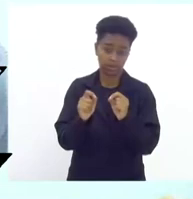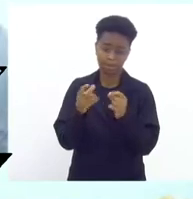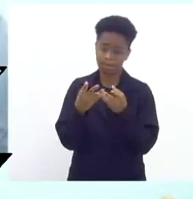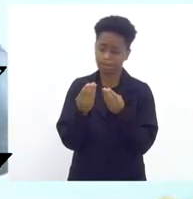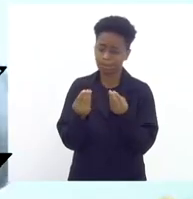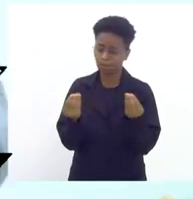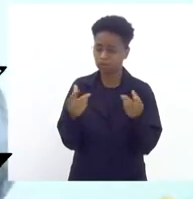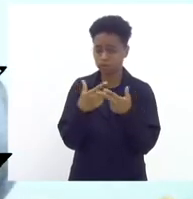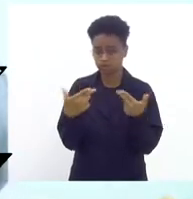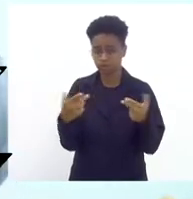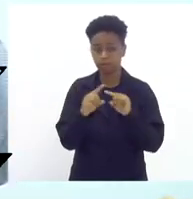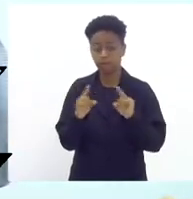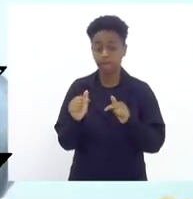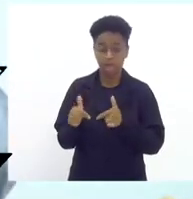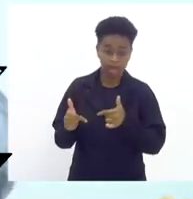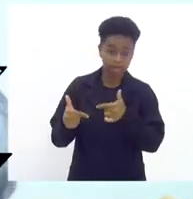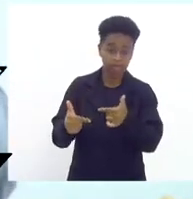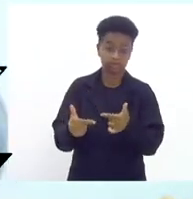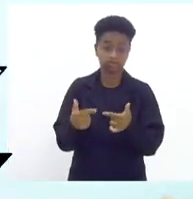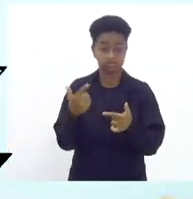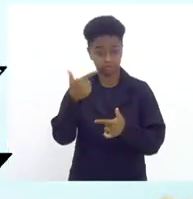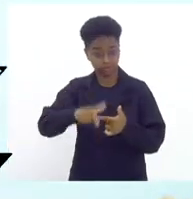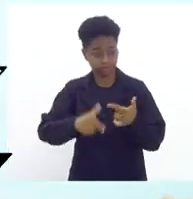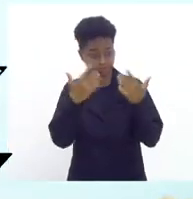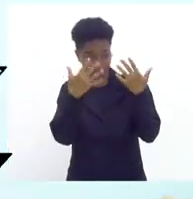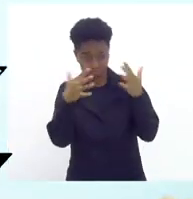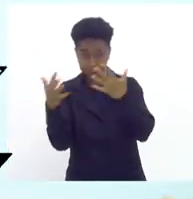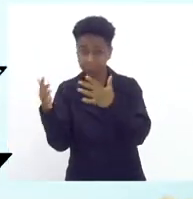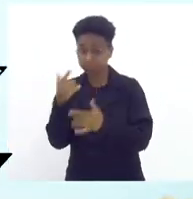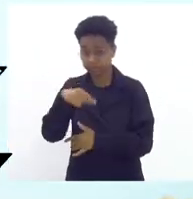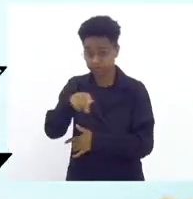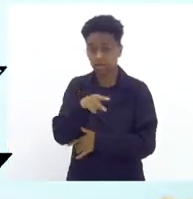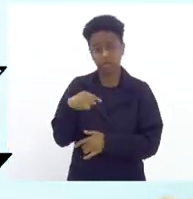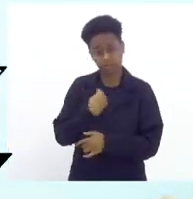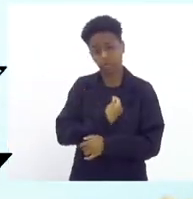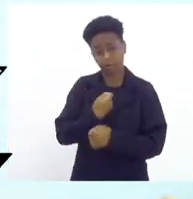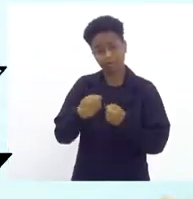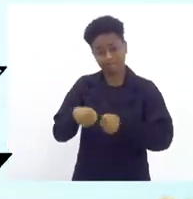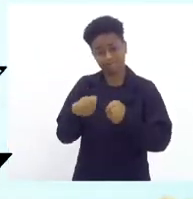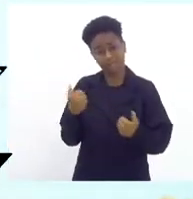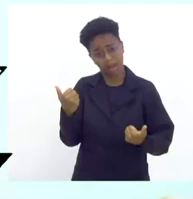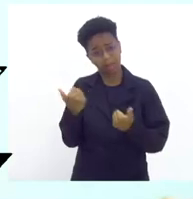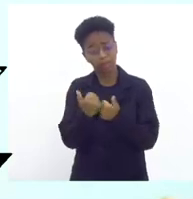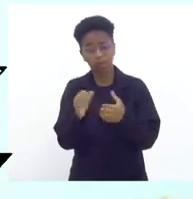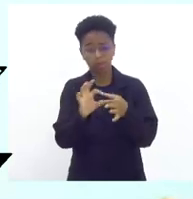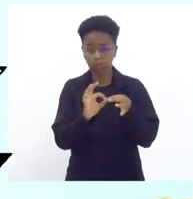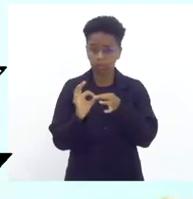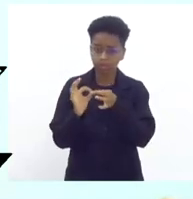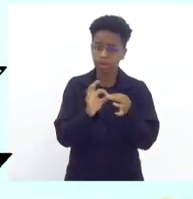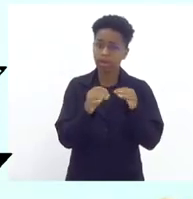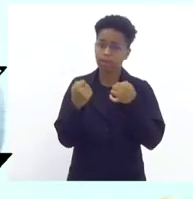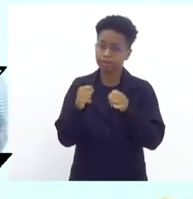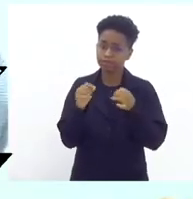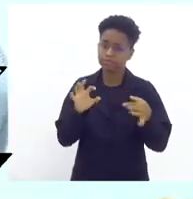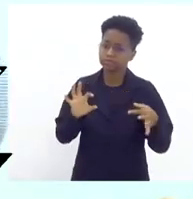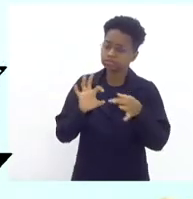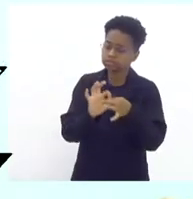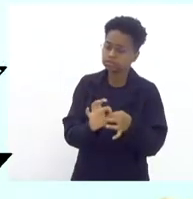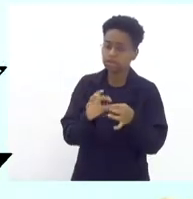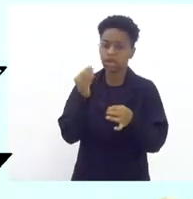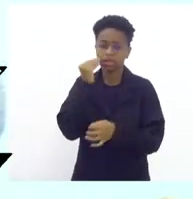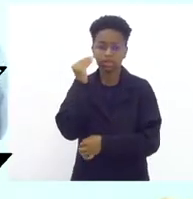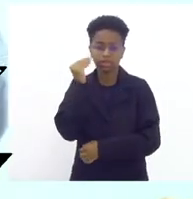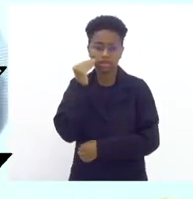mas esta iniciativa e novamente parabenizo porque este é o espírito que a gente precisa ter é de união é de criar parcerias da